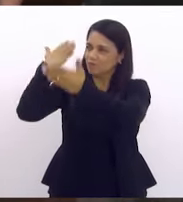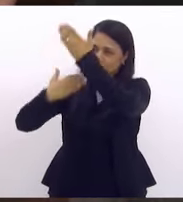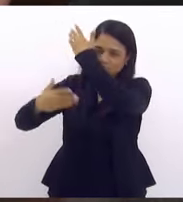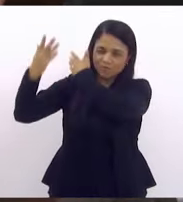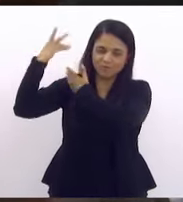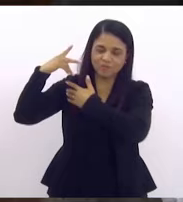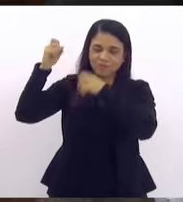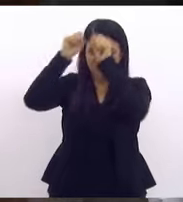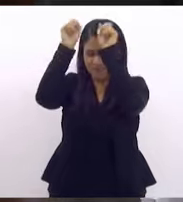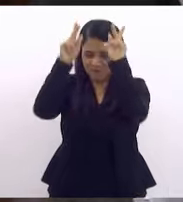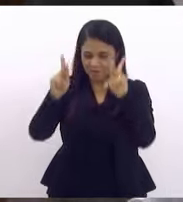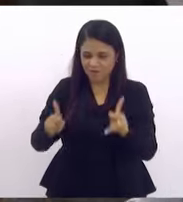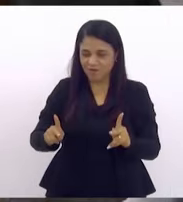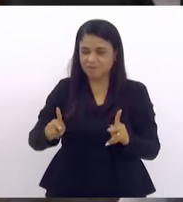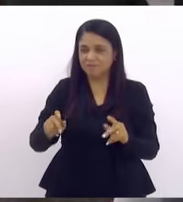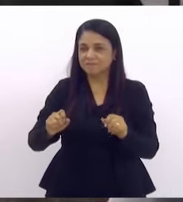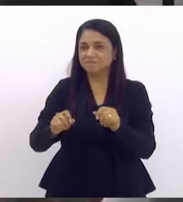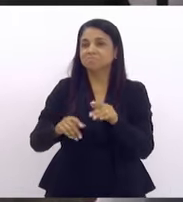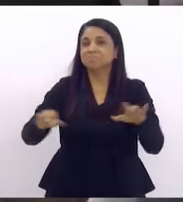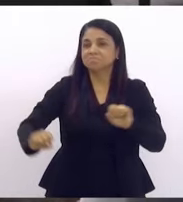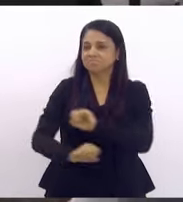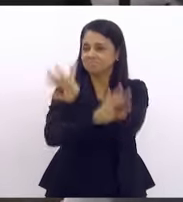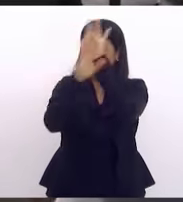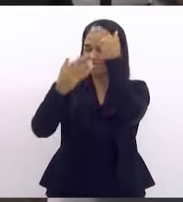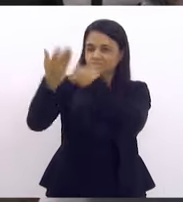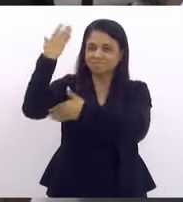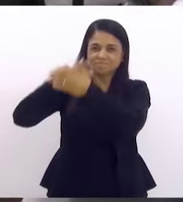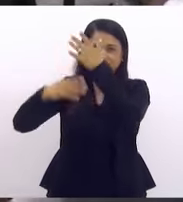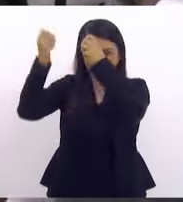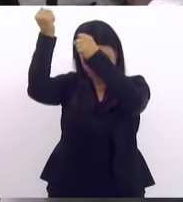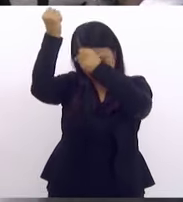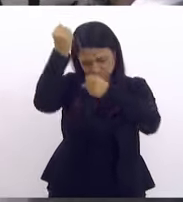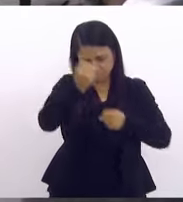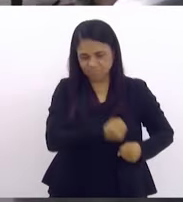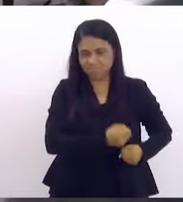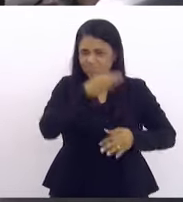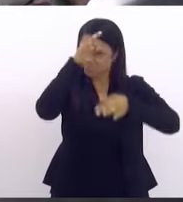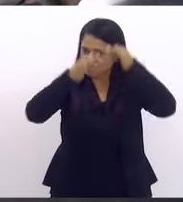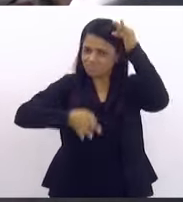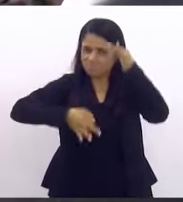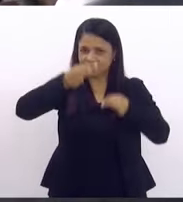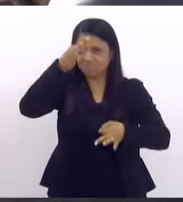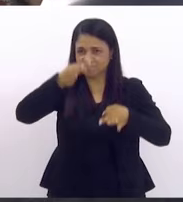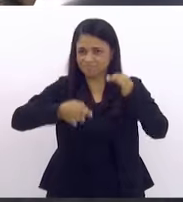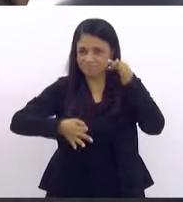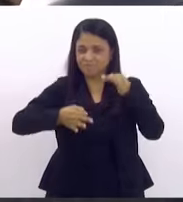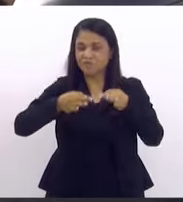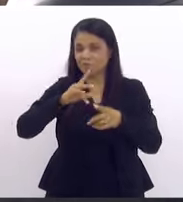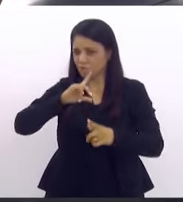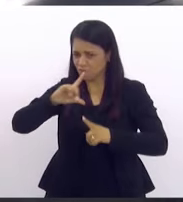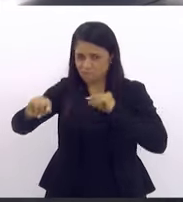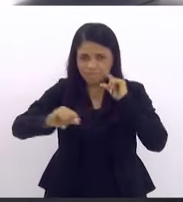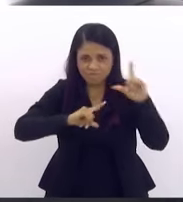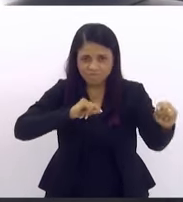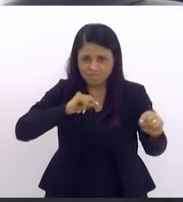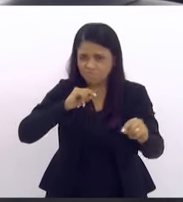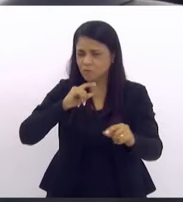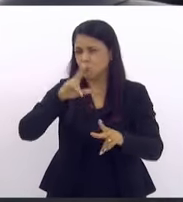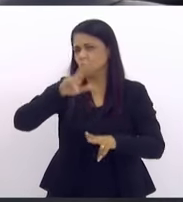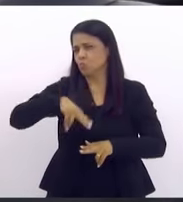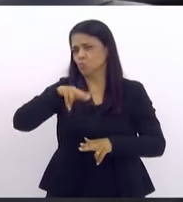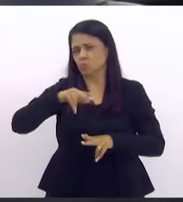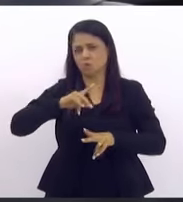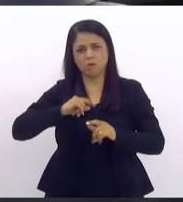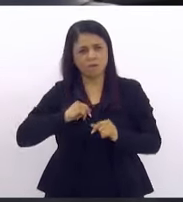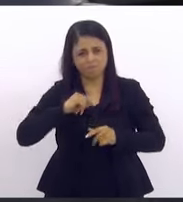no passado mas segues da Justiça clava forte verás que o filho teu não foge